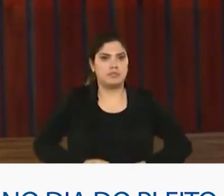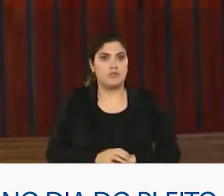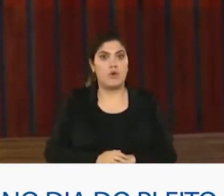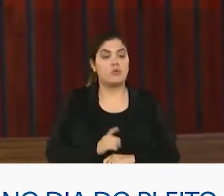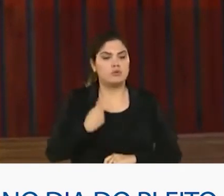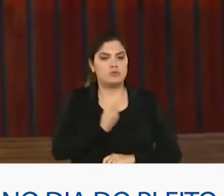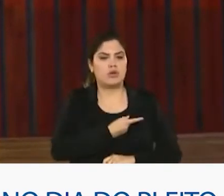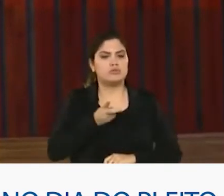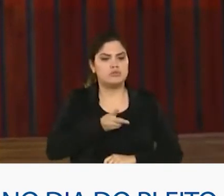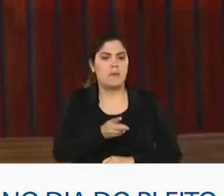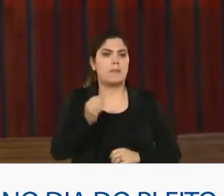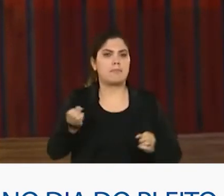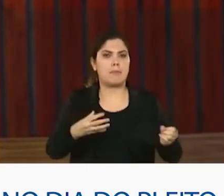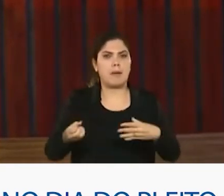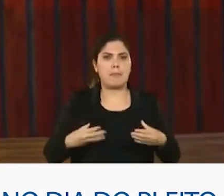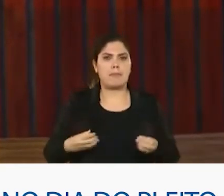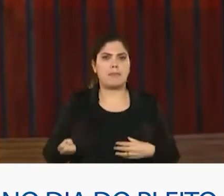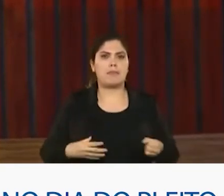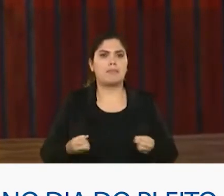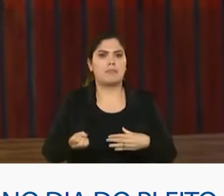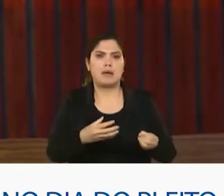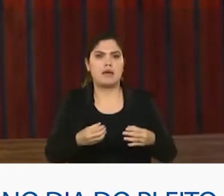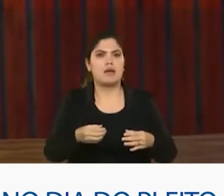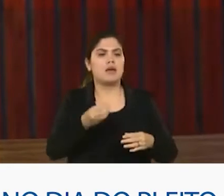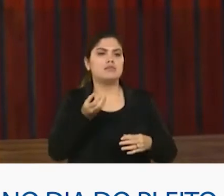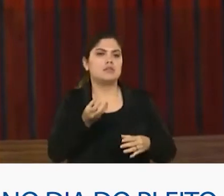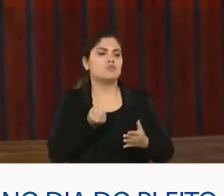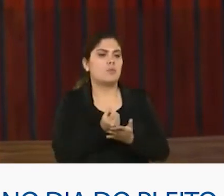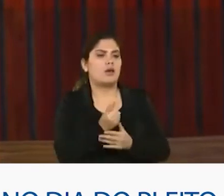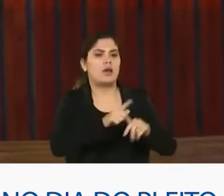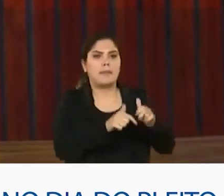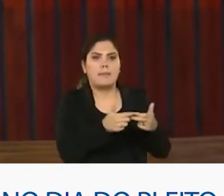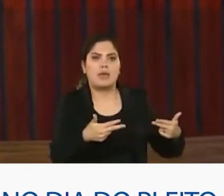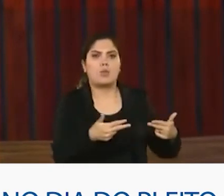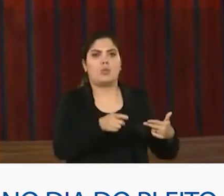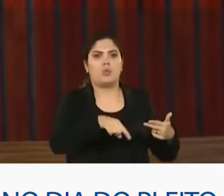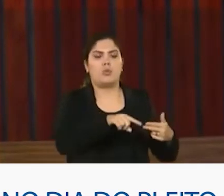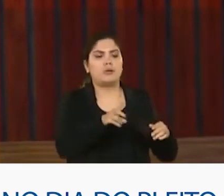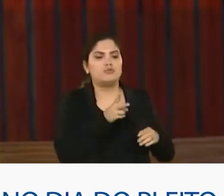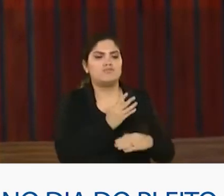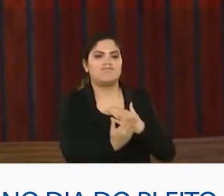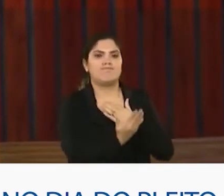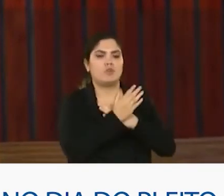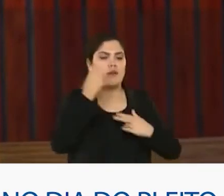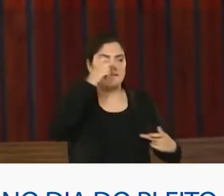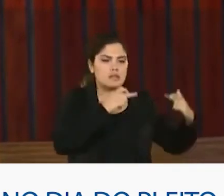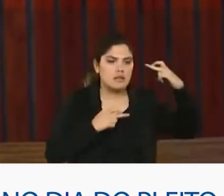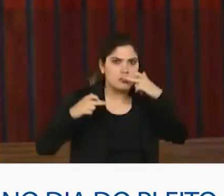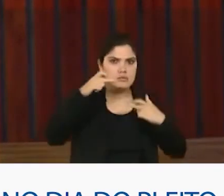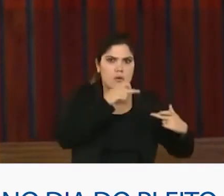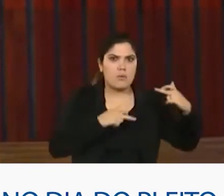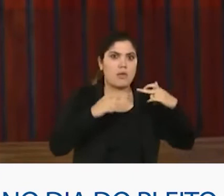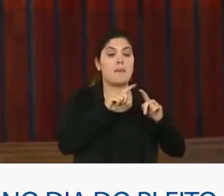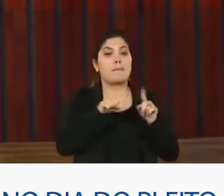estamos se modernizando na busca de não só de equipamentos para ajudar na fiscalização das zonas eleitorais,